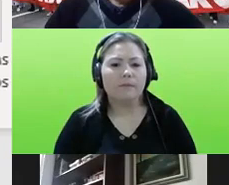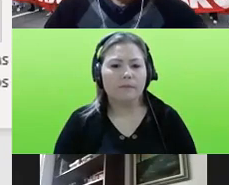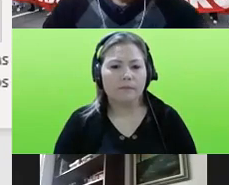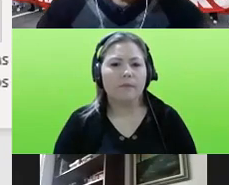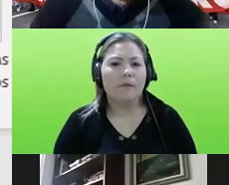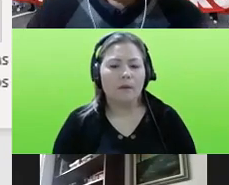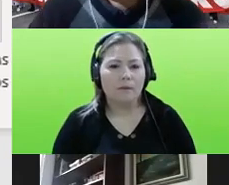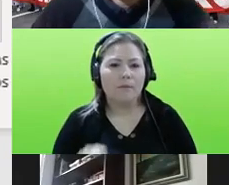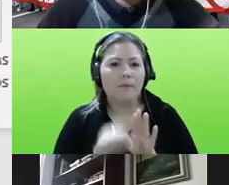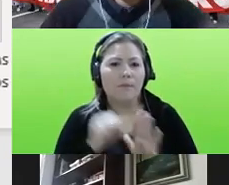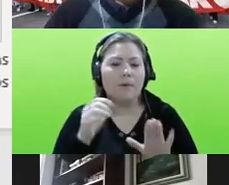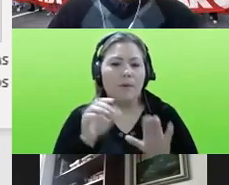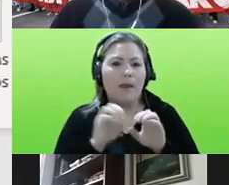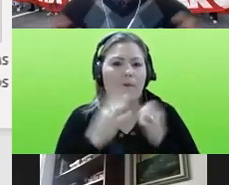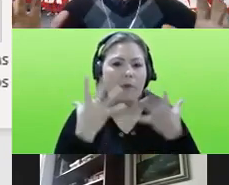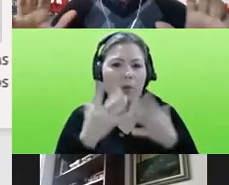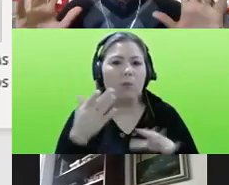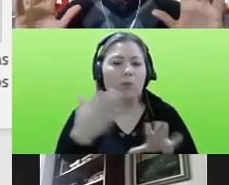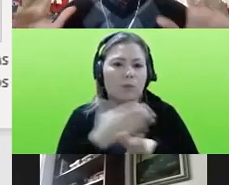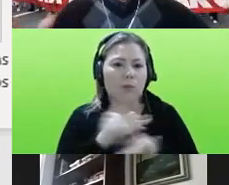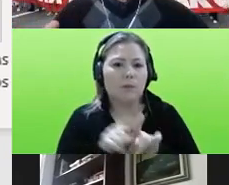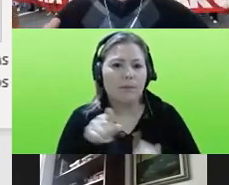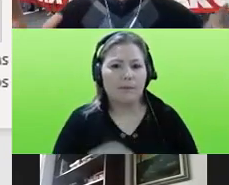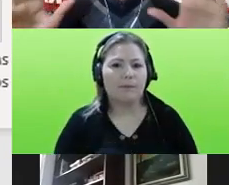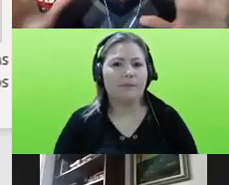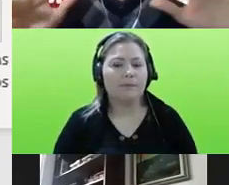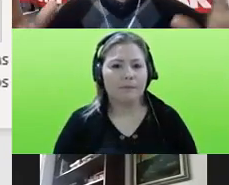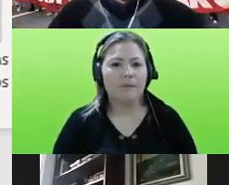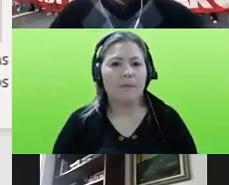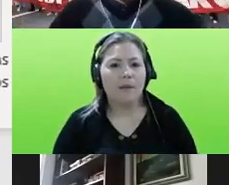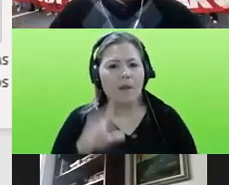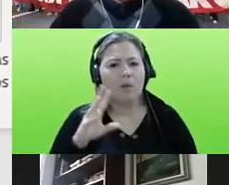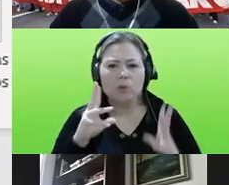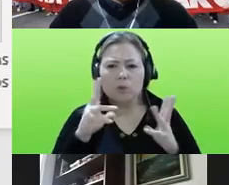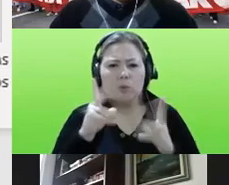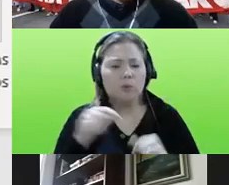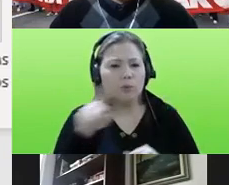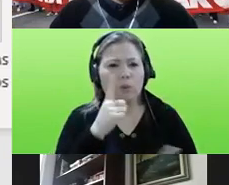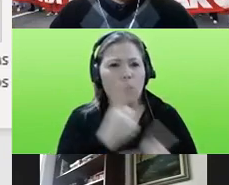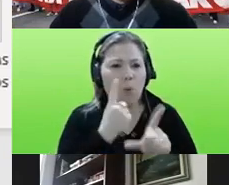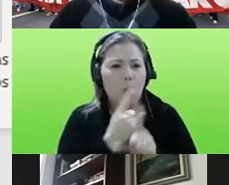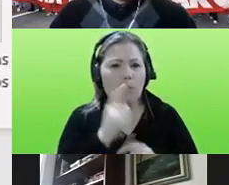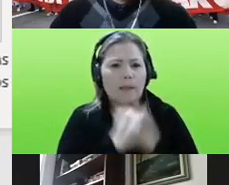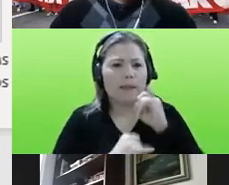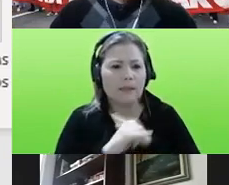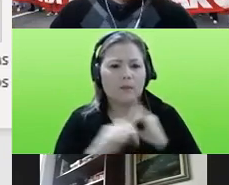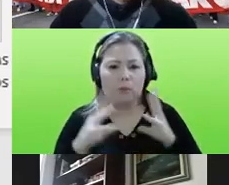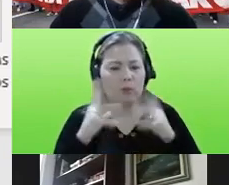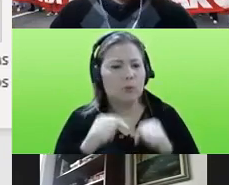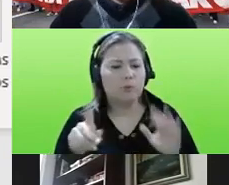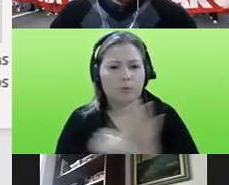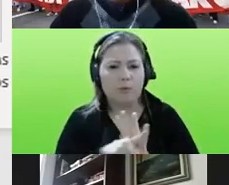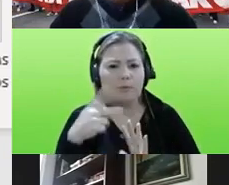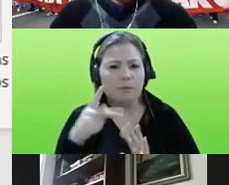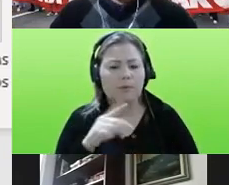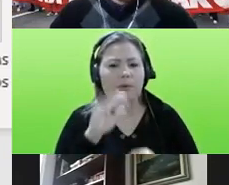primeiro evento nosso, Conjecturas. Esses vídeos todos vocês encontram na internet, estão todos no canal de